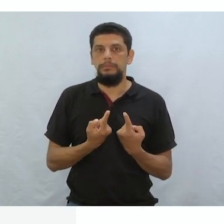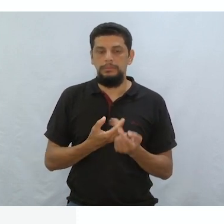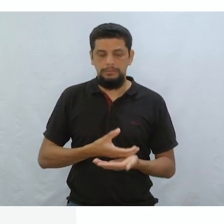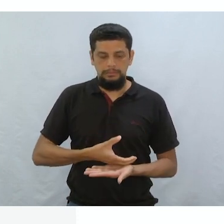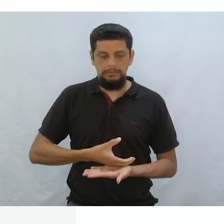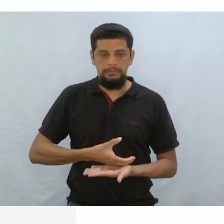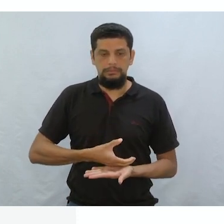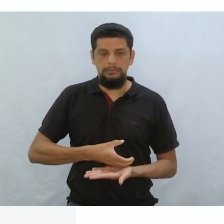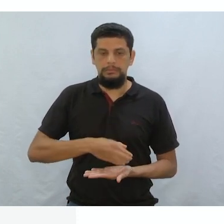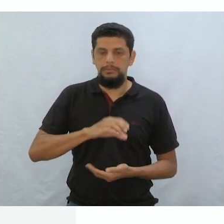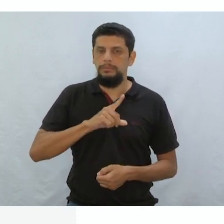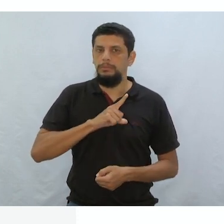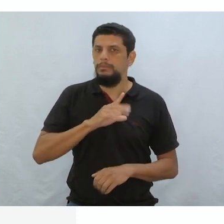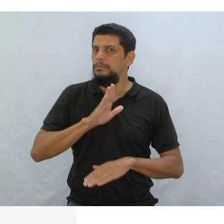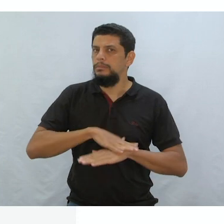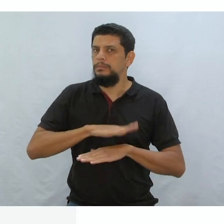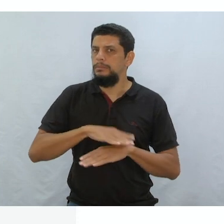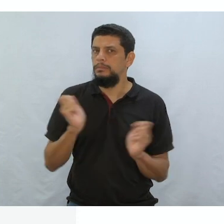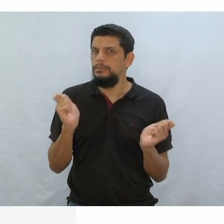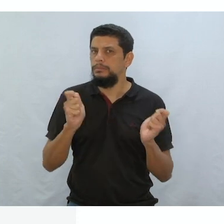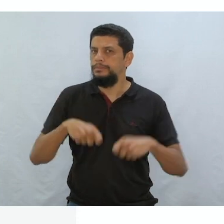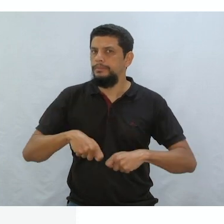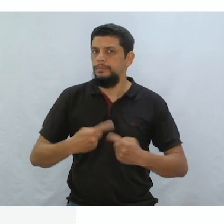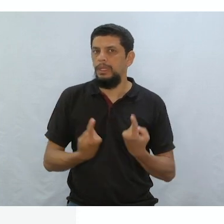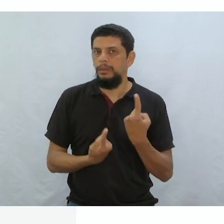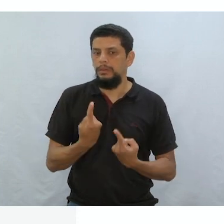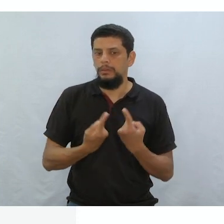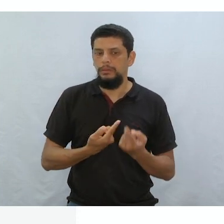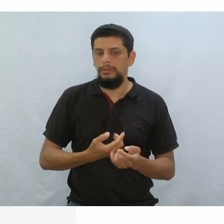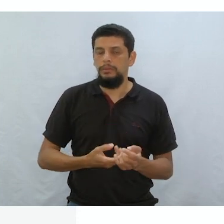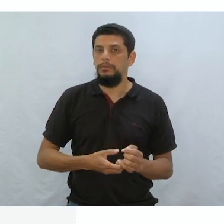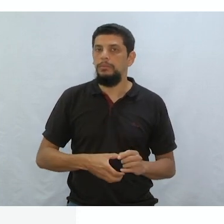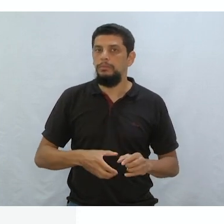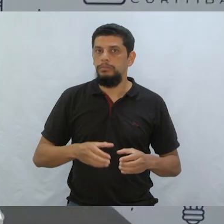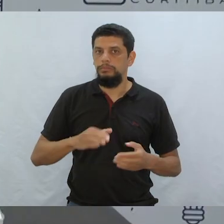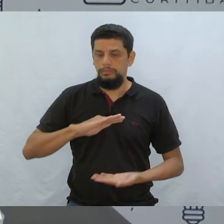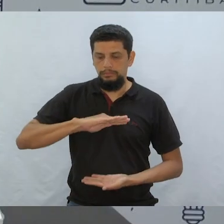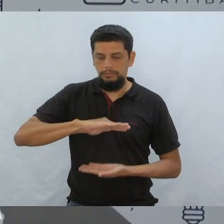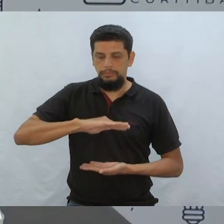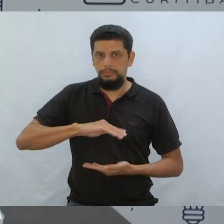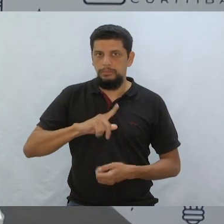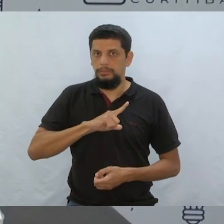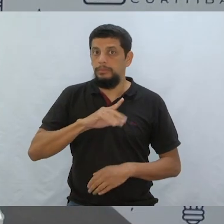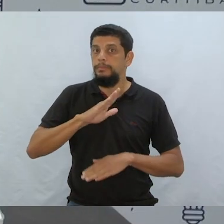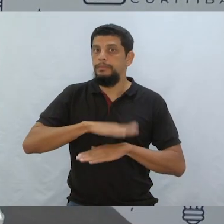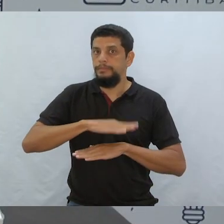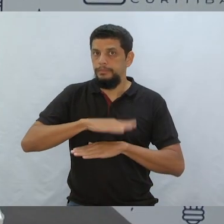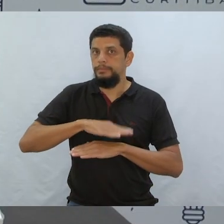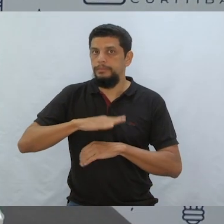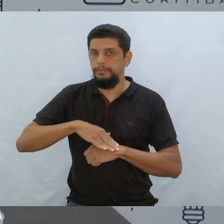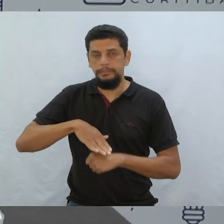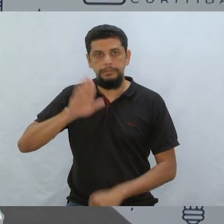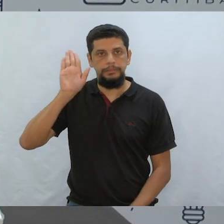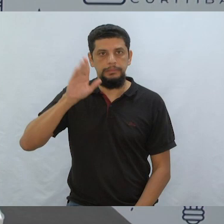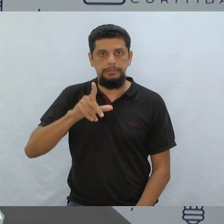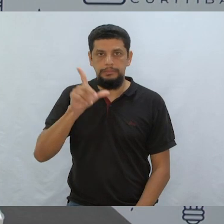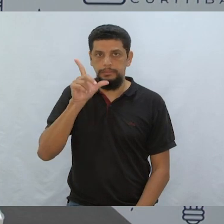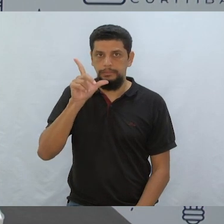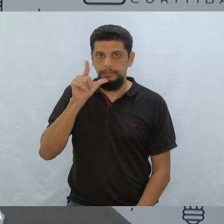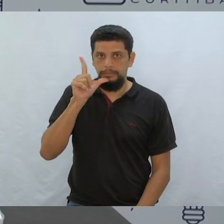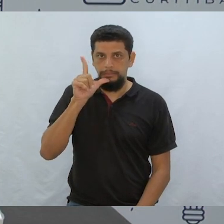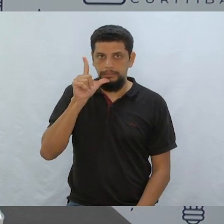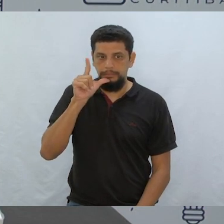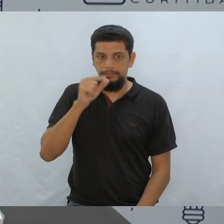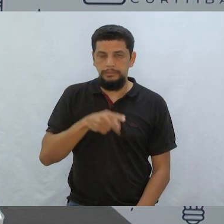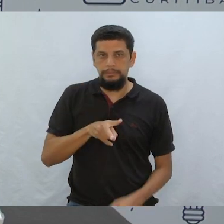Qual recipiente tem maior capacidade? Então, quer dizer, qual dos recipientes que cabe uma quantidade